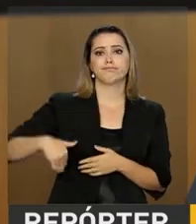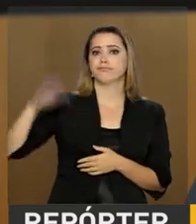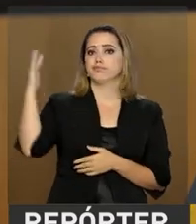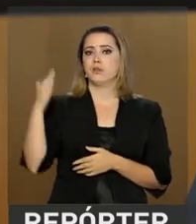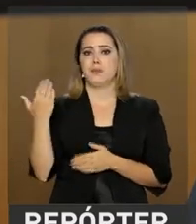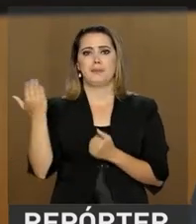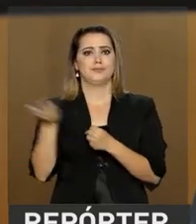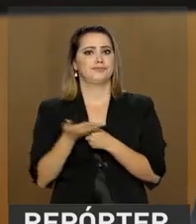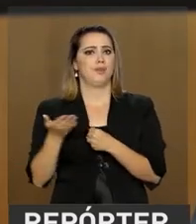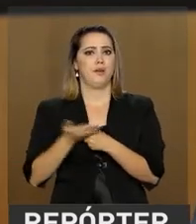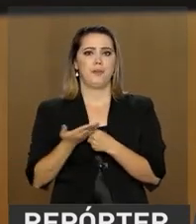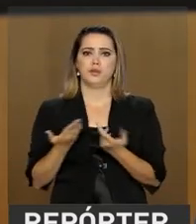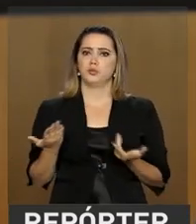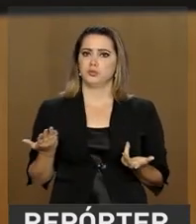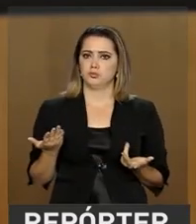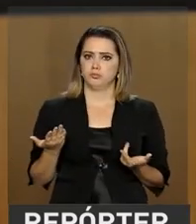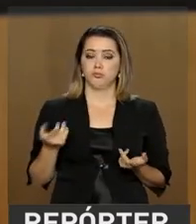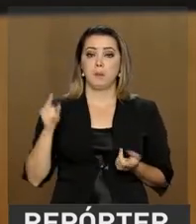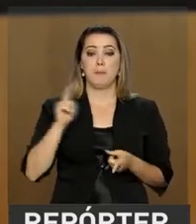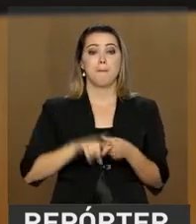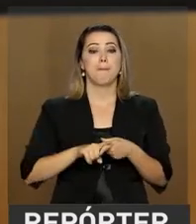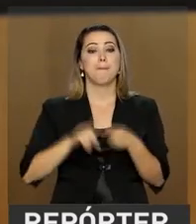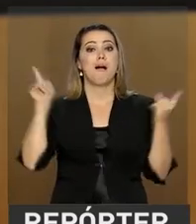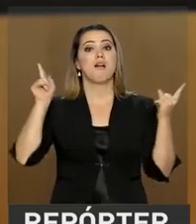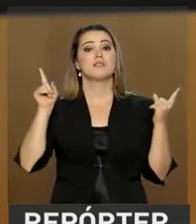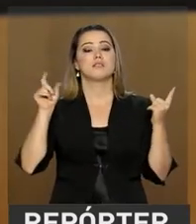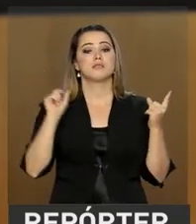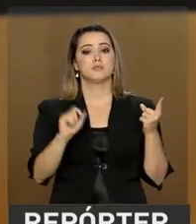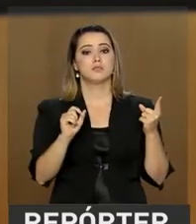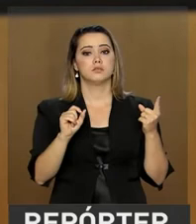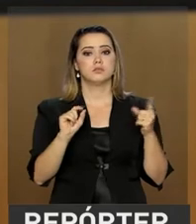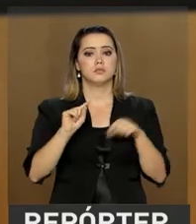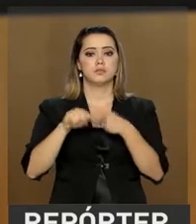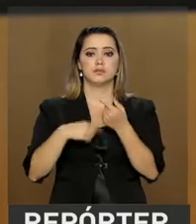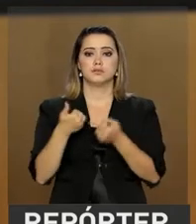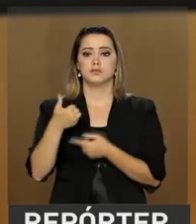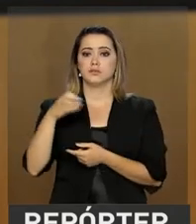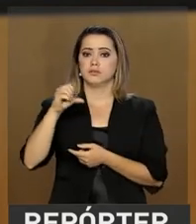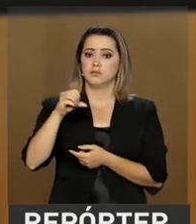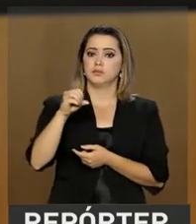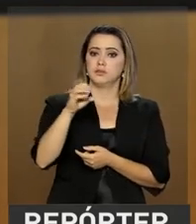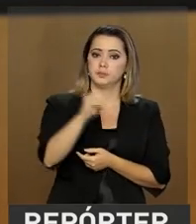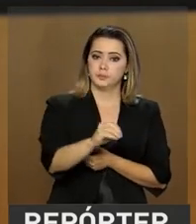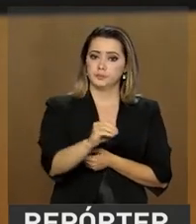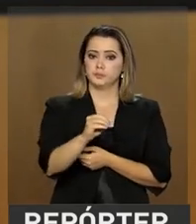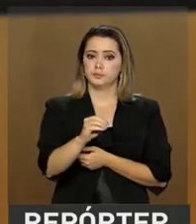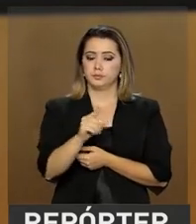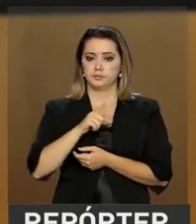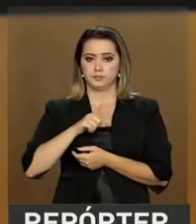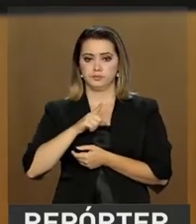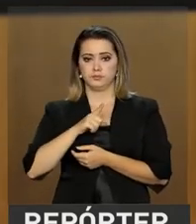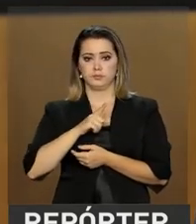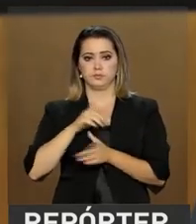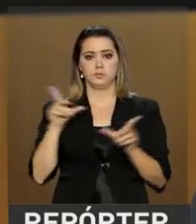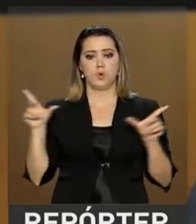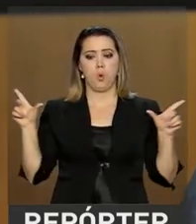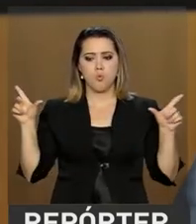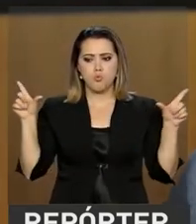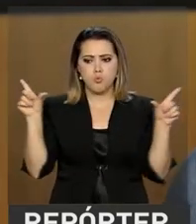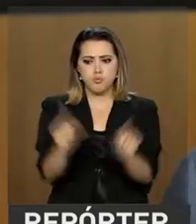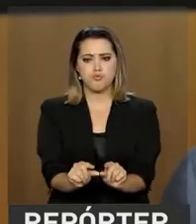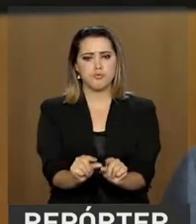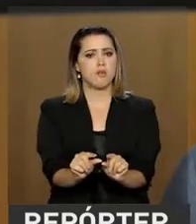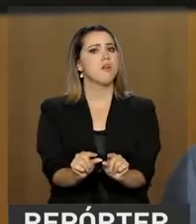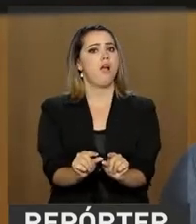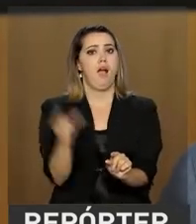média regional mas nos anos 90 essa parte este teve redução de pobreza extremamente